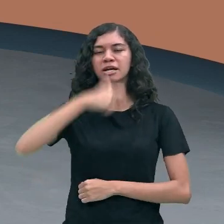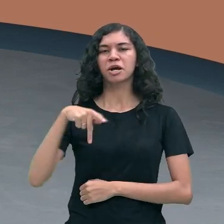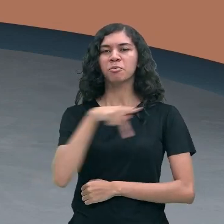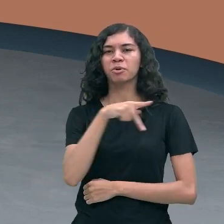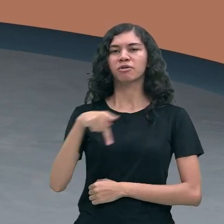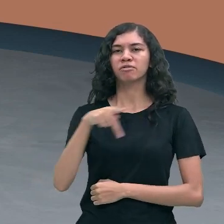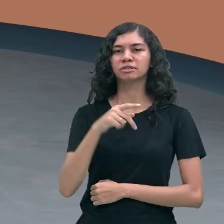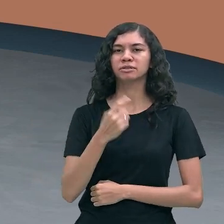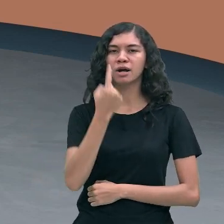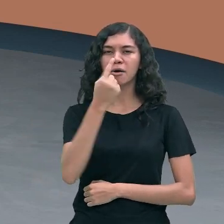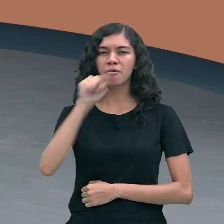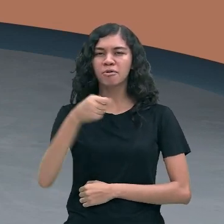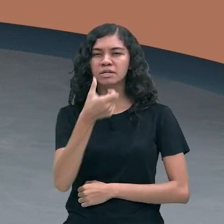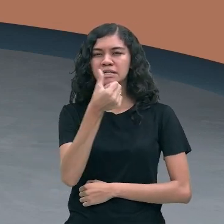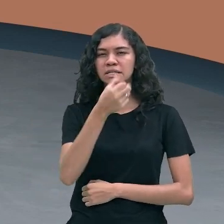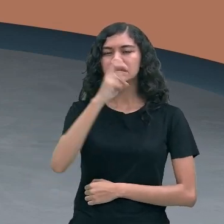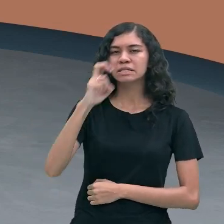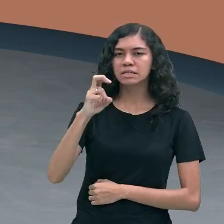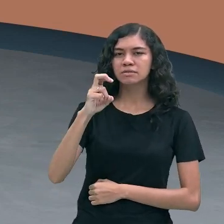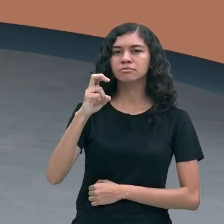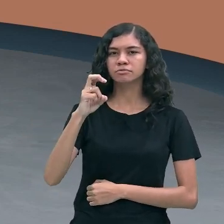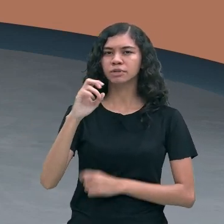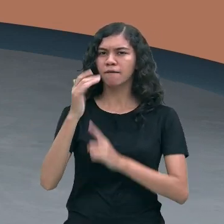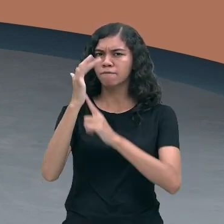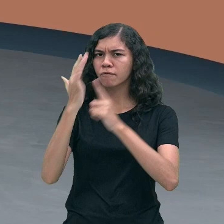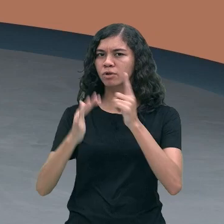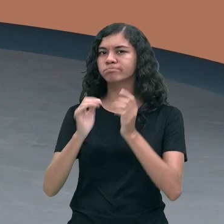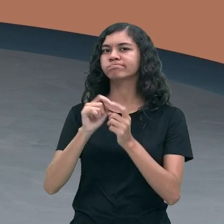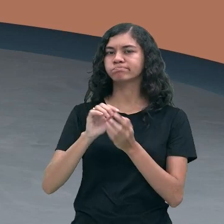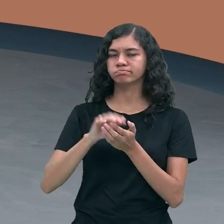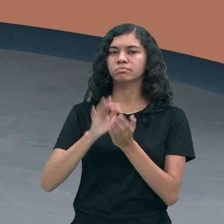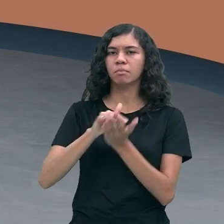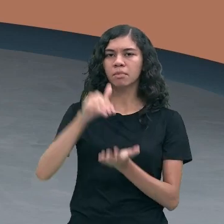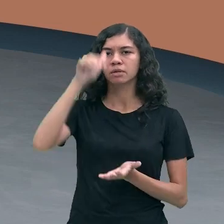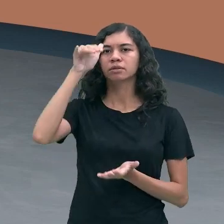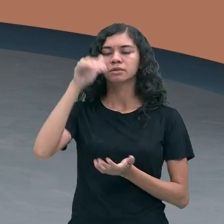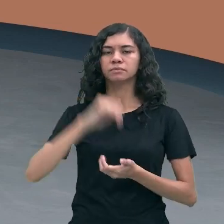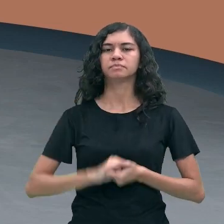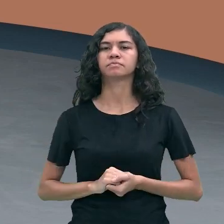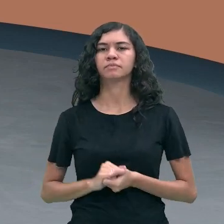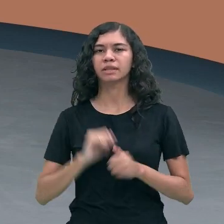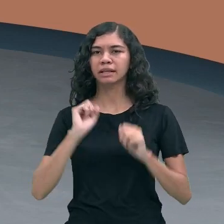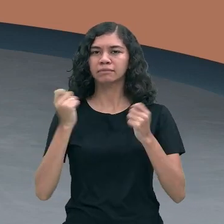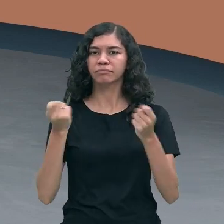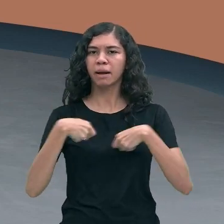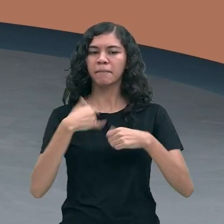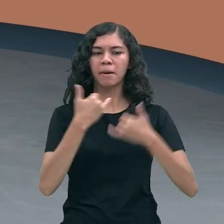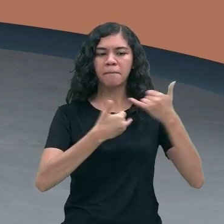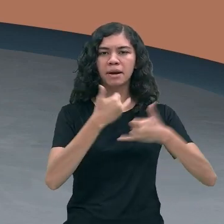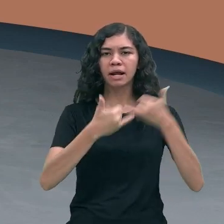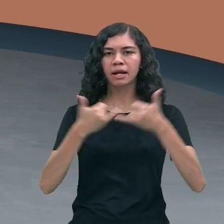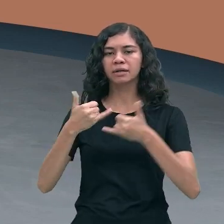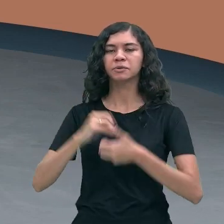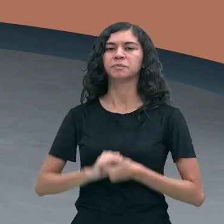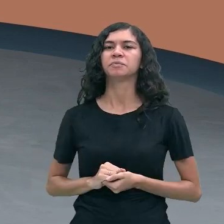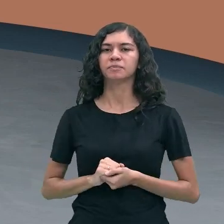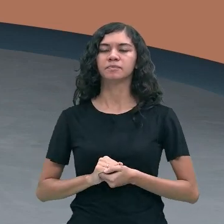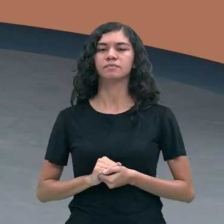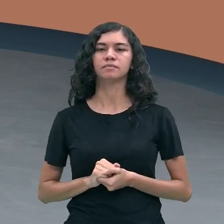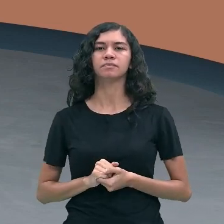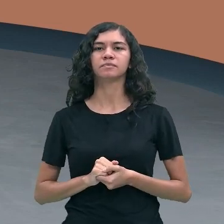quase 1,65 m. Então, elas são folhas que a gente pode até brincar de esconde-esconde, como eu estava fazendo com vocês.